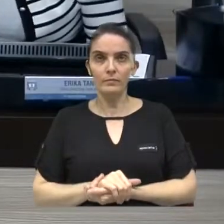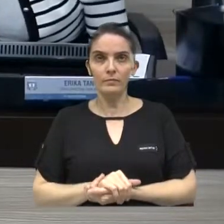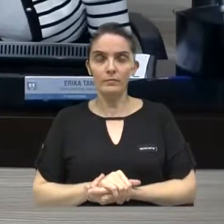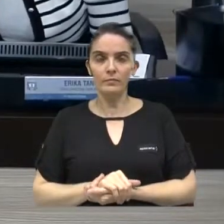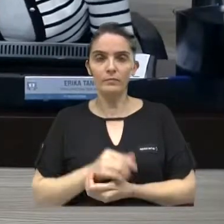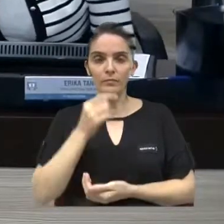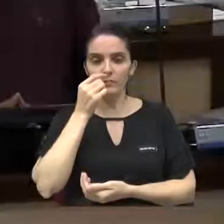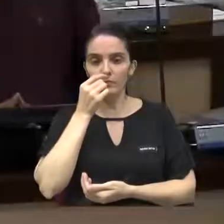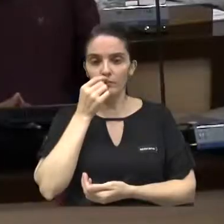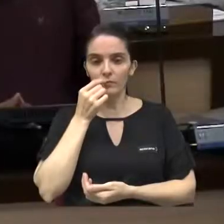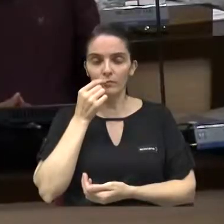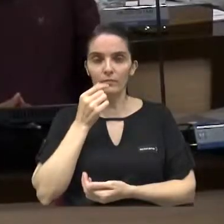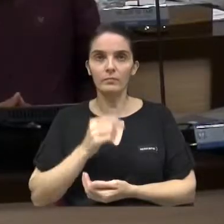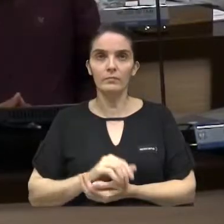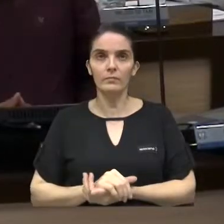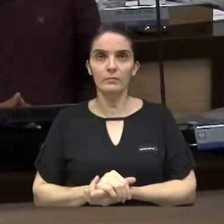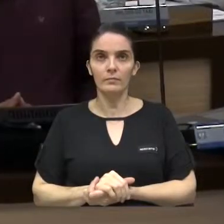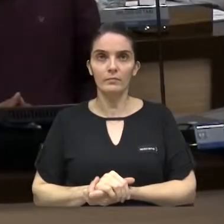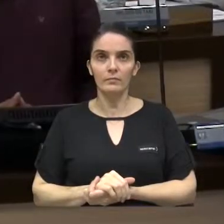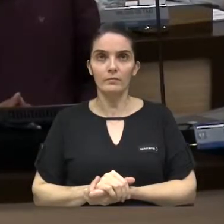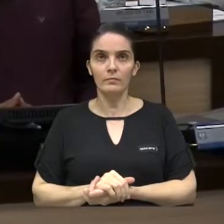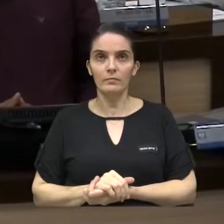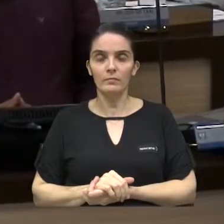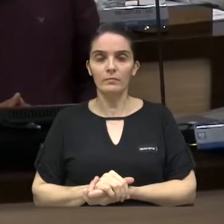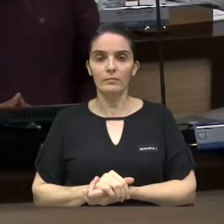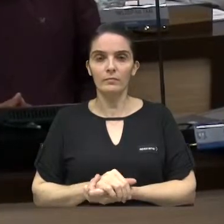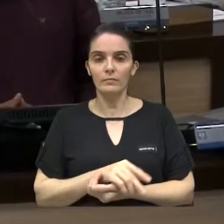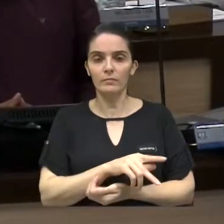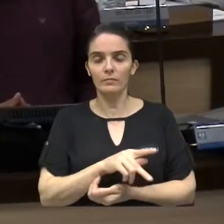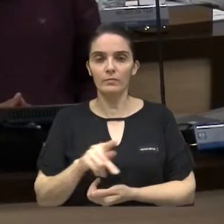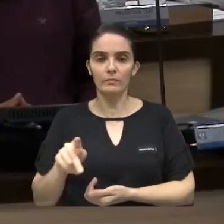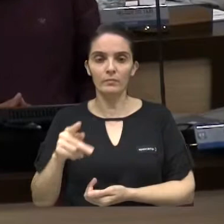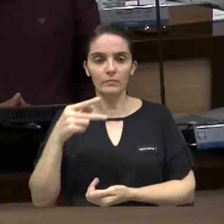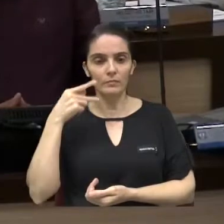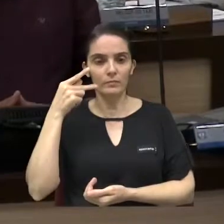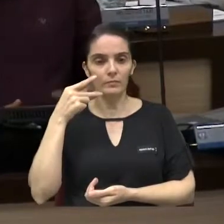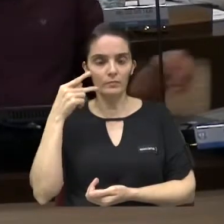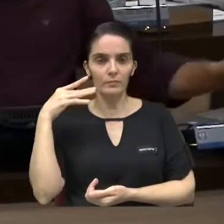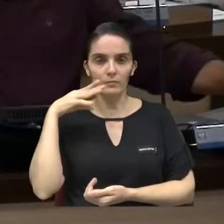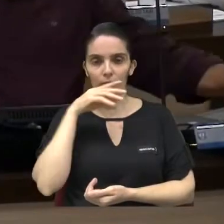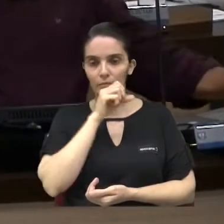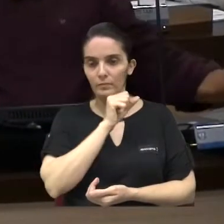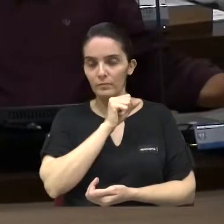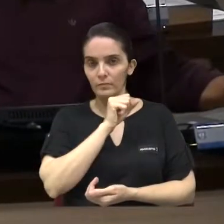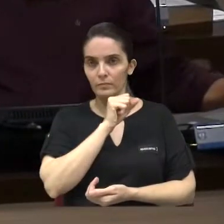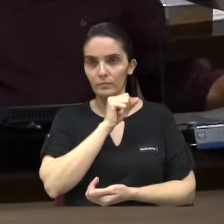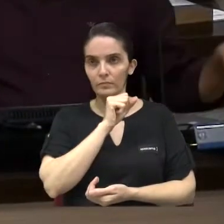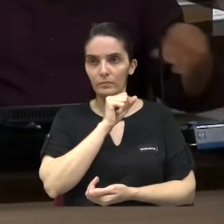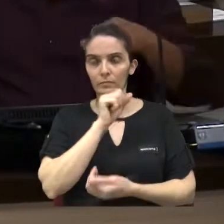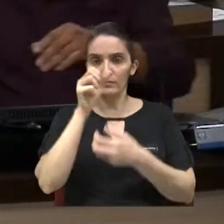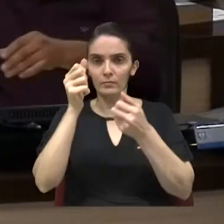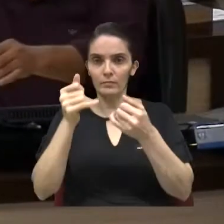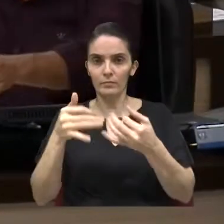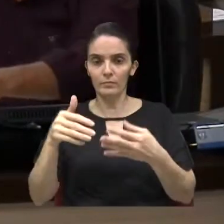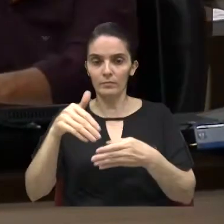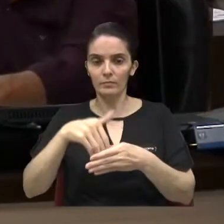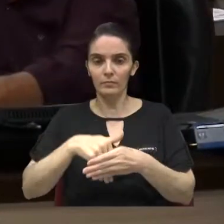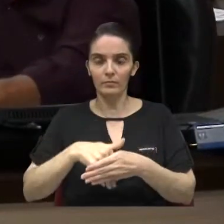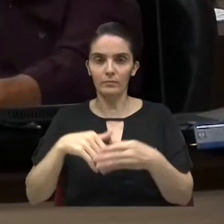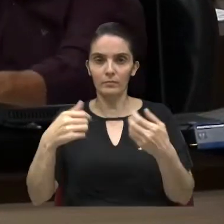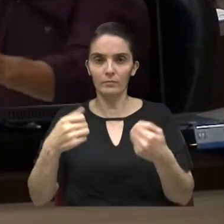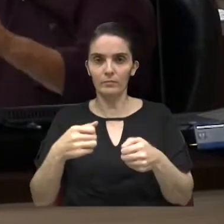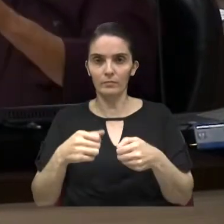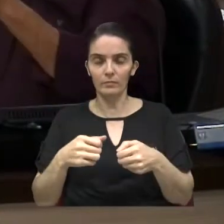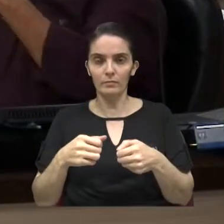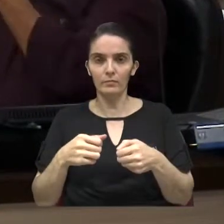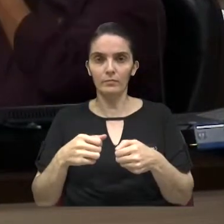Estevão Nogueira. Senhor presidente, nobres pares, bem rapidamente para justificar meu voto, não poderia ser